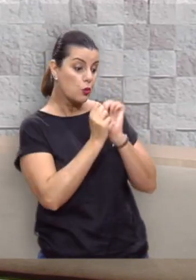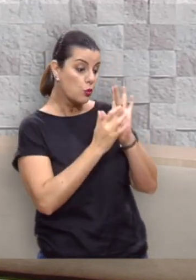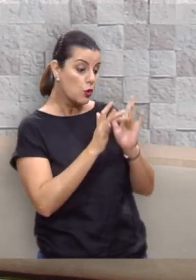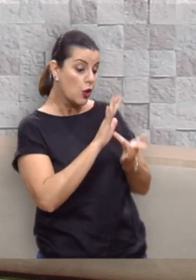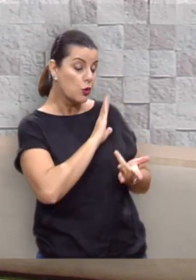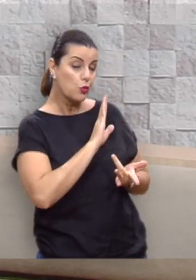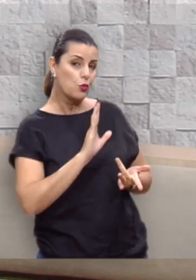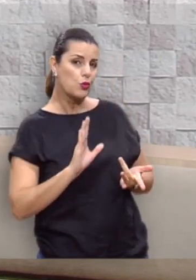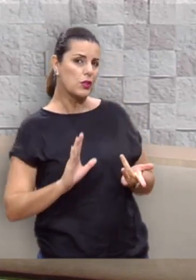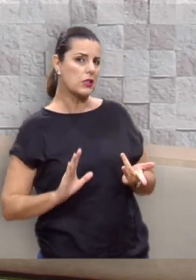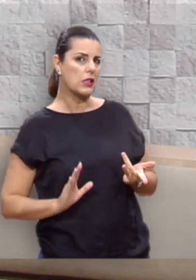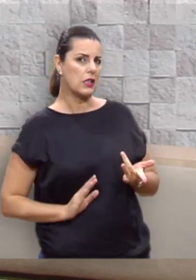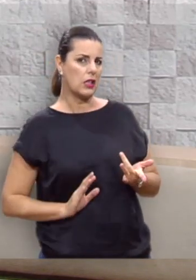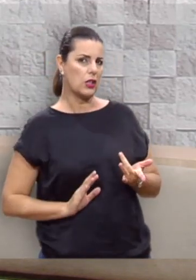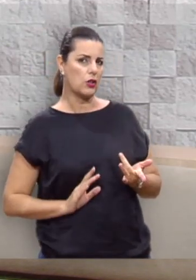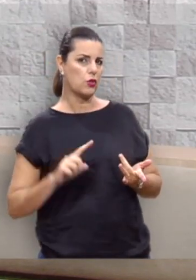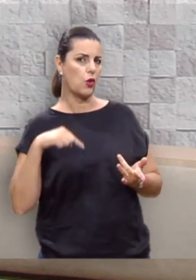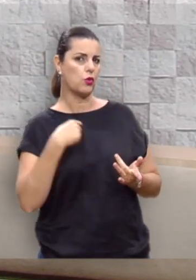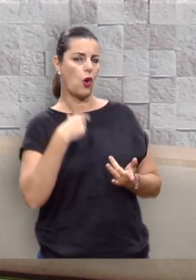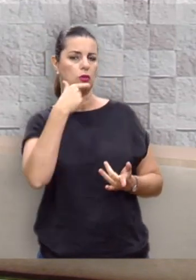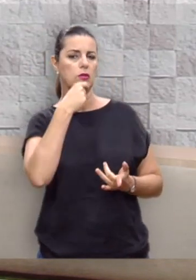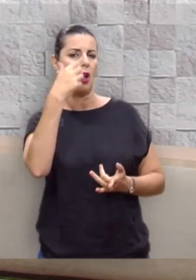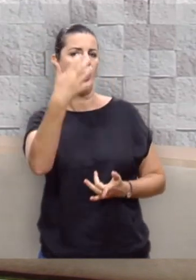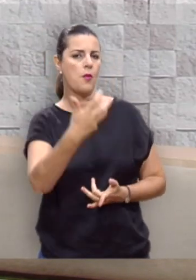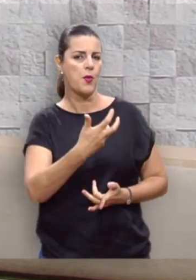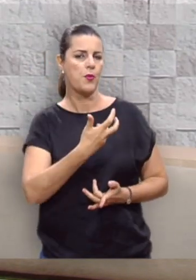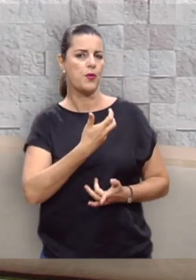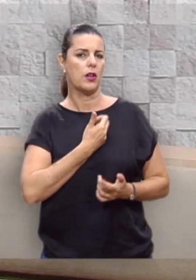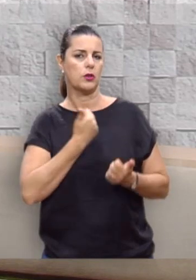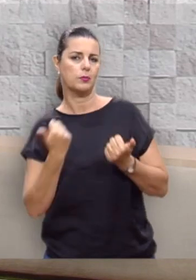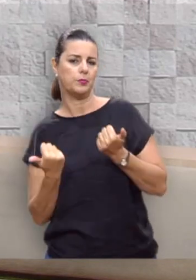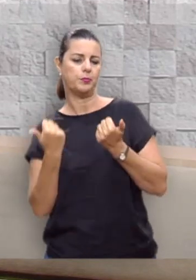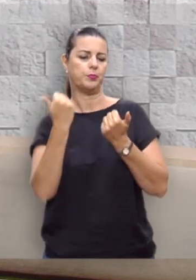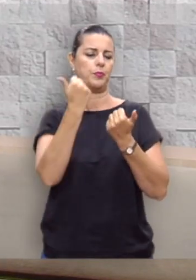Jesus, quando Cristo, sendo nosso Redentor,